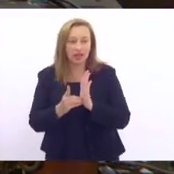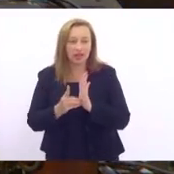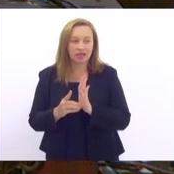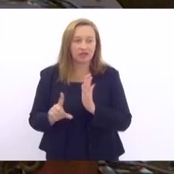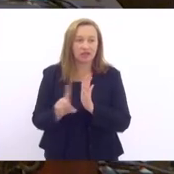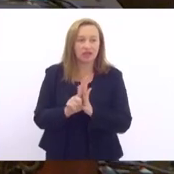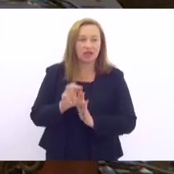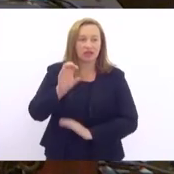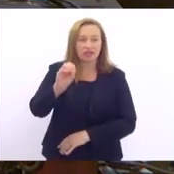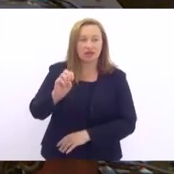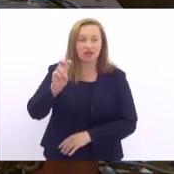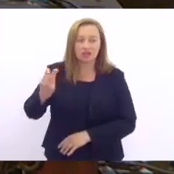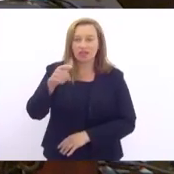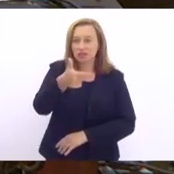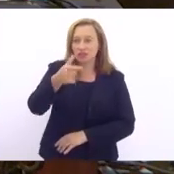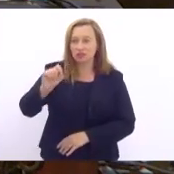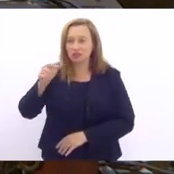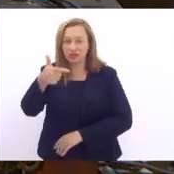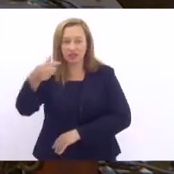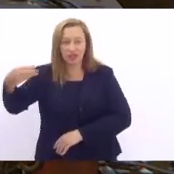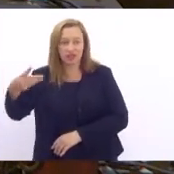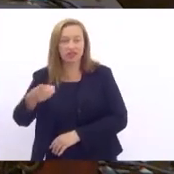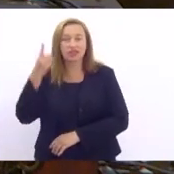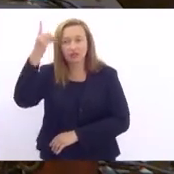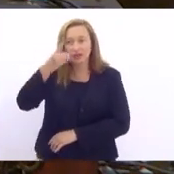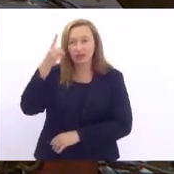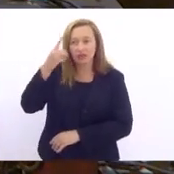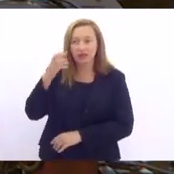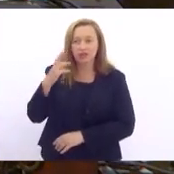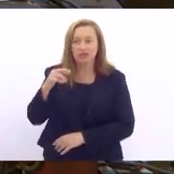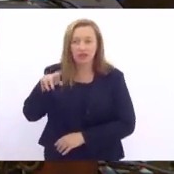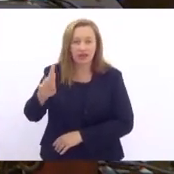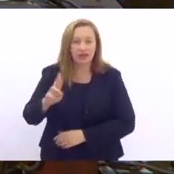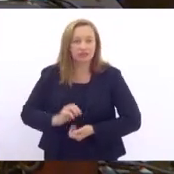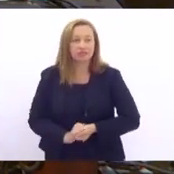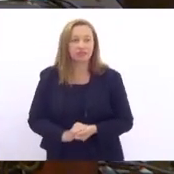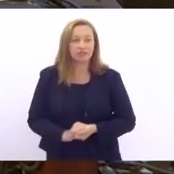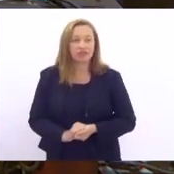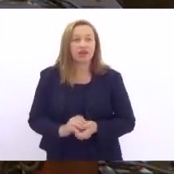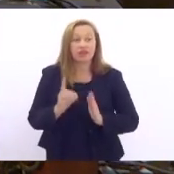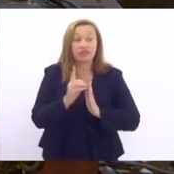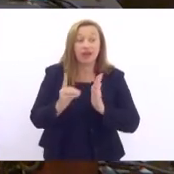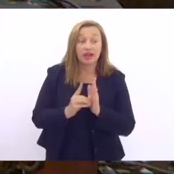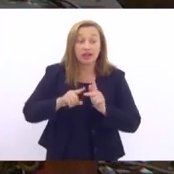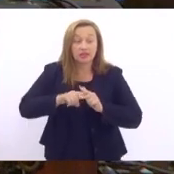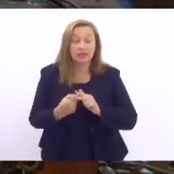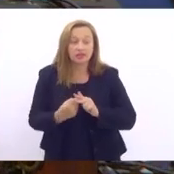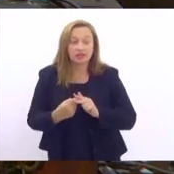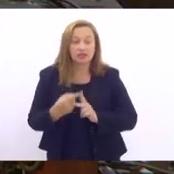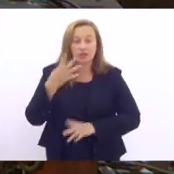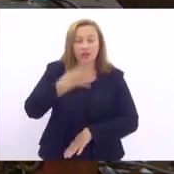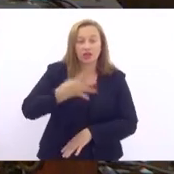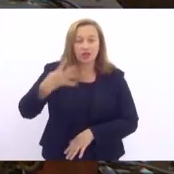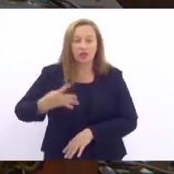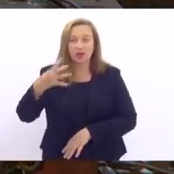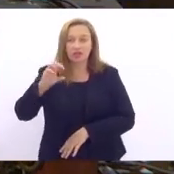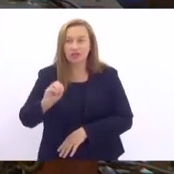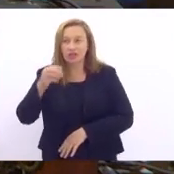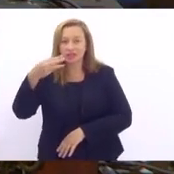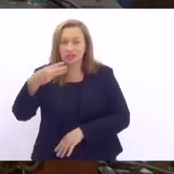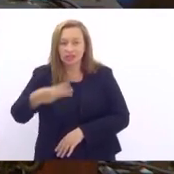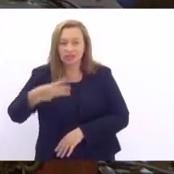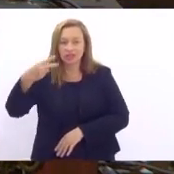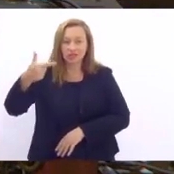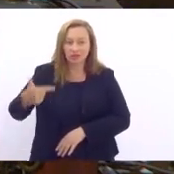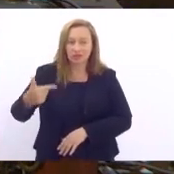de 2023, de autoria do deputado Rosenberg Reis, que altera o decreto estadual de número 44.032, de 15 de janeiro de